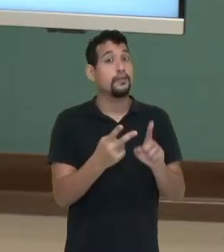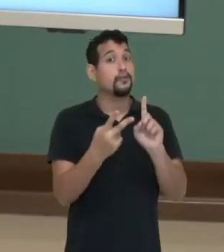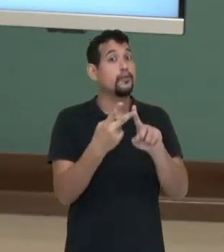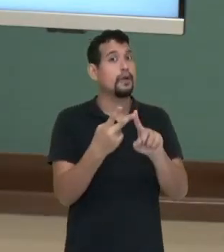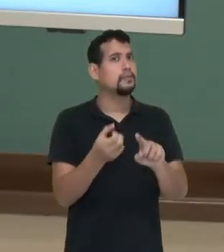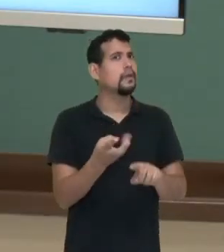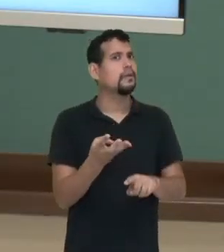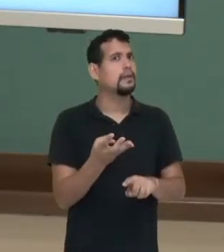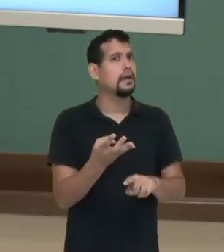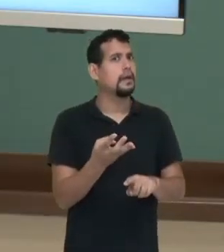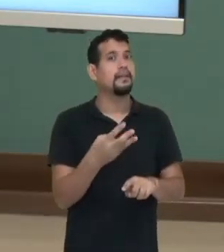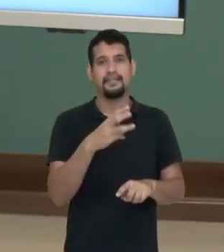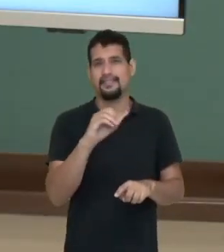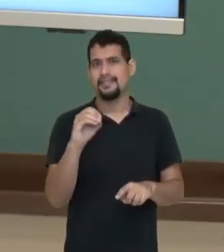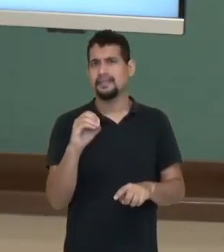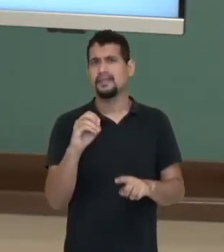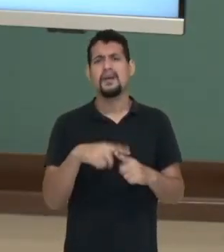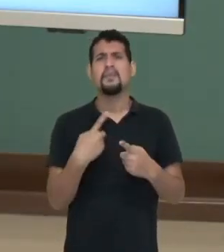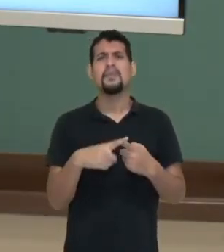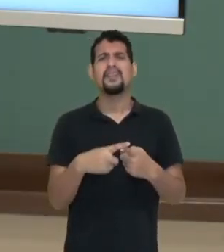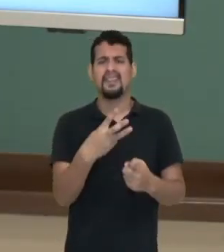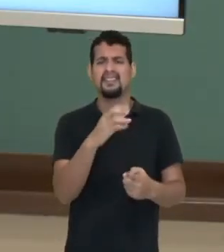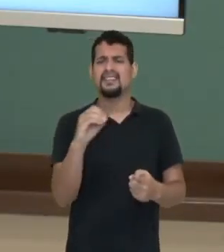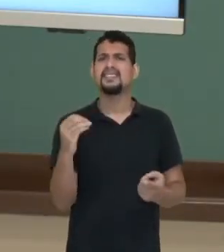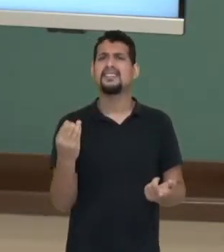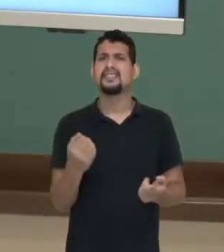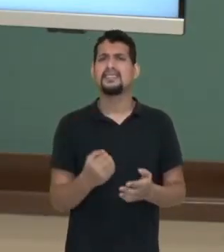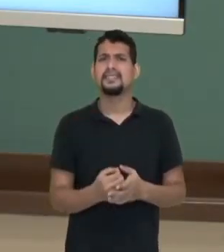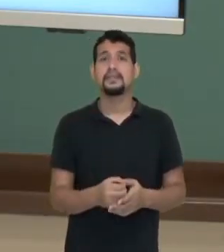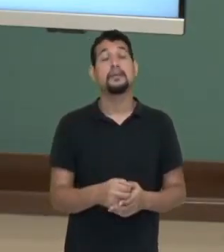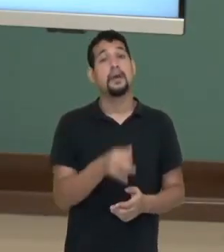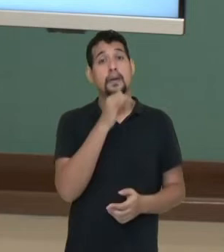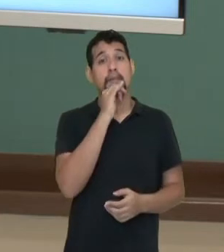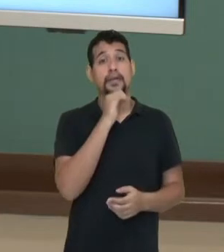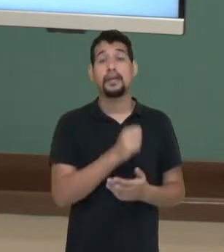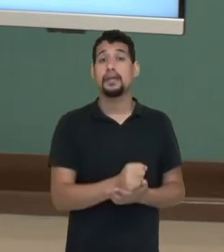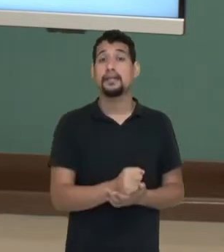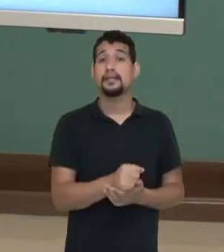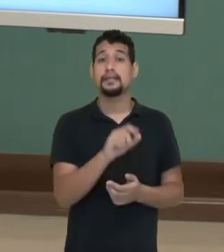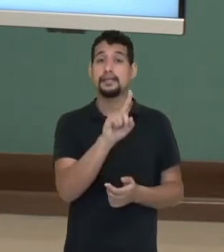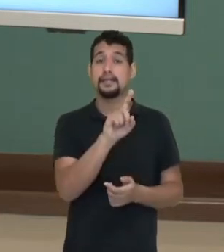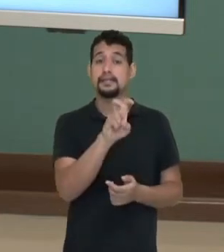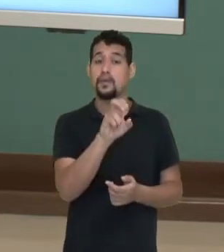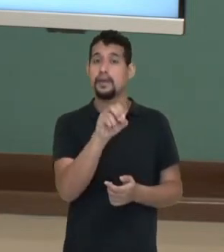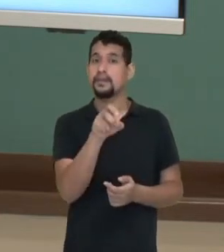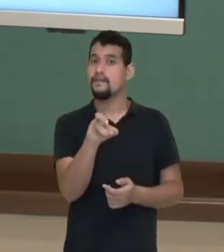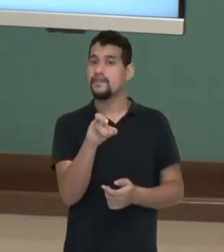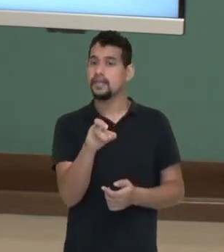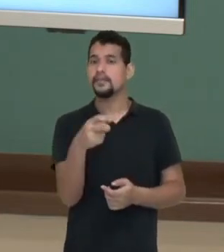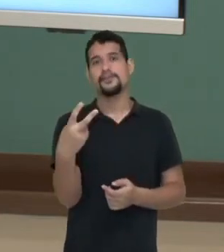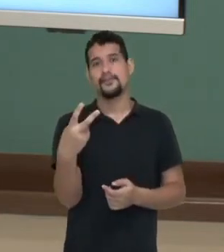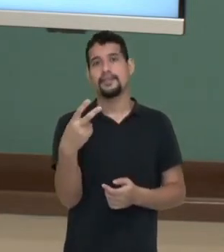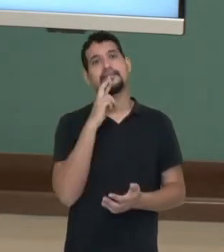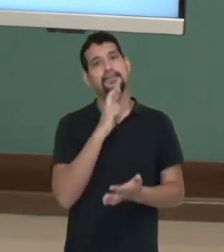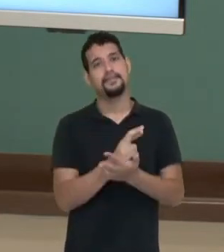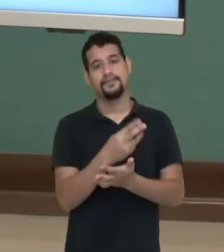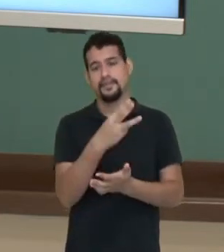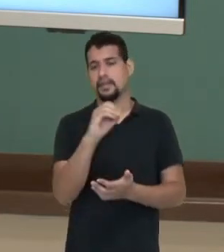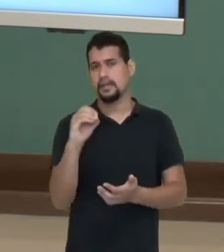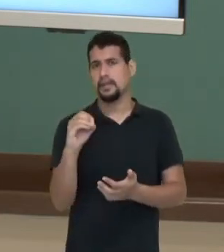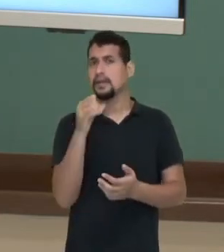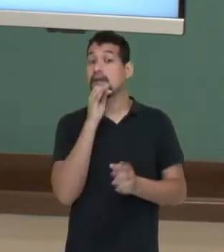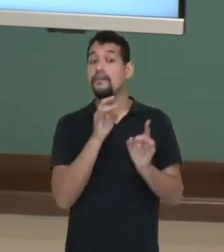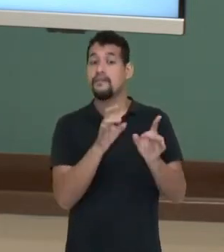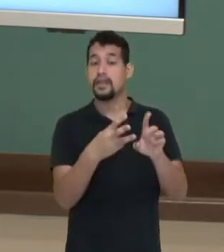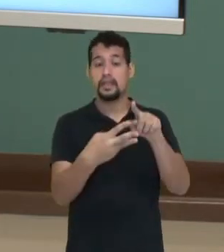relógios, recebo 300. Mas por que 300? 2 vezes 150. Se eu vender, por exemplo, 3